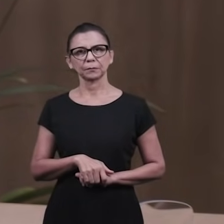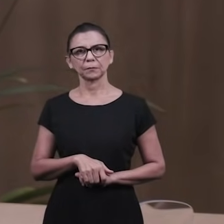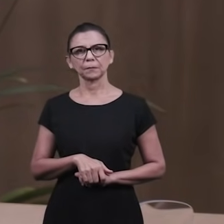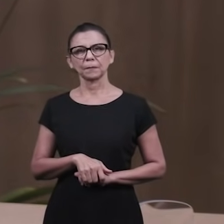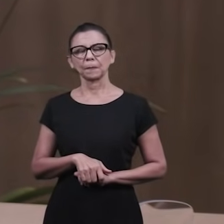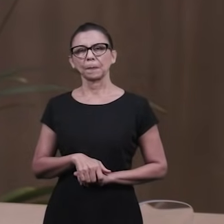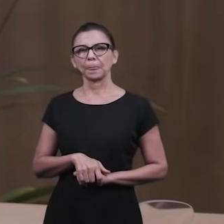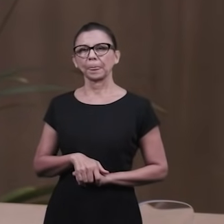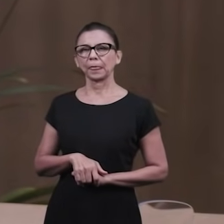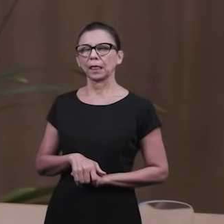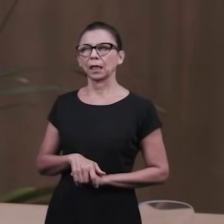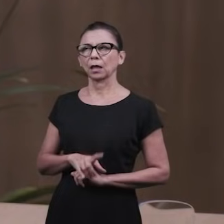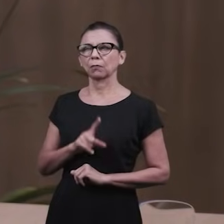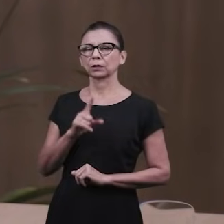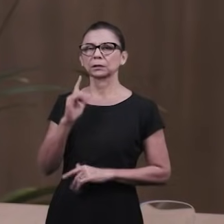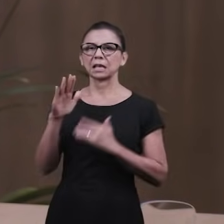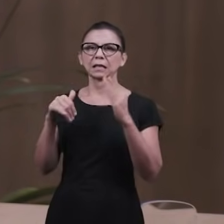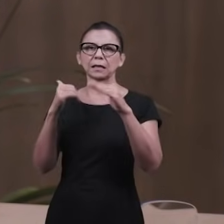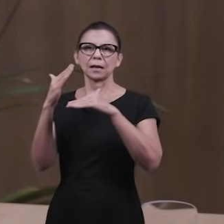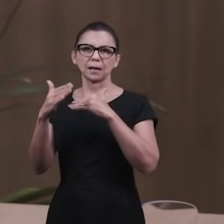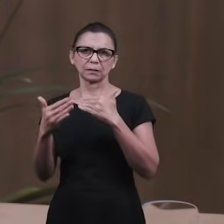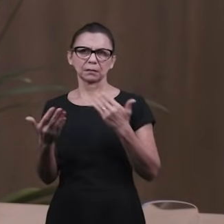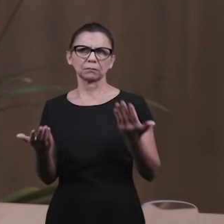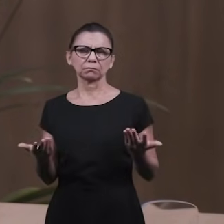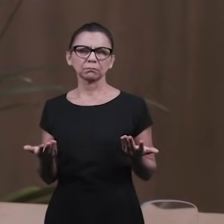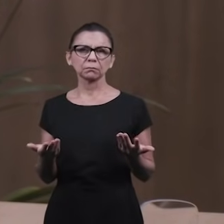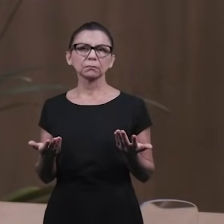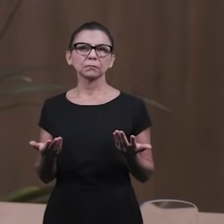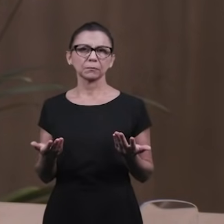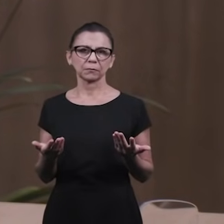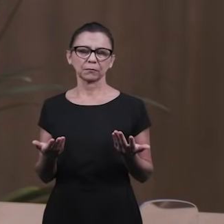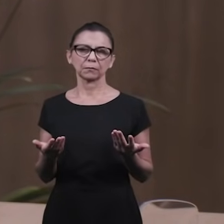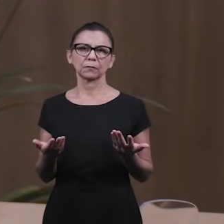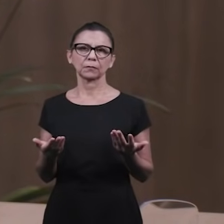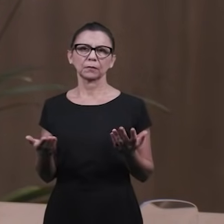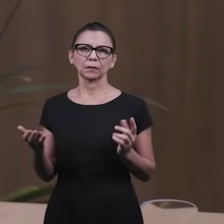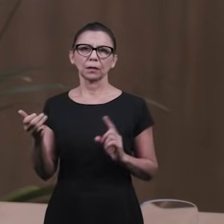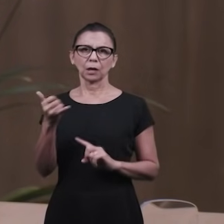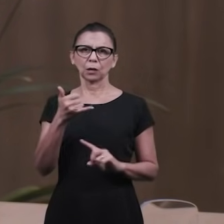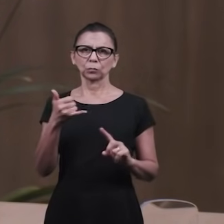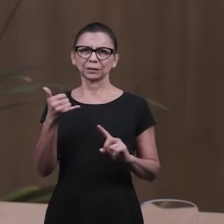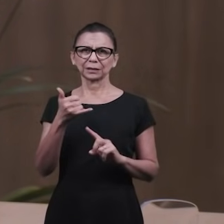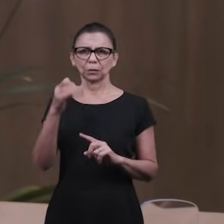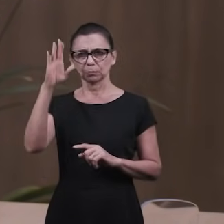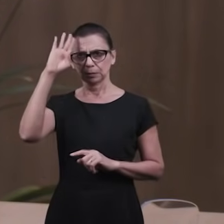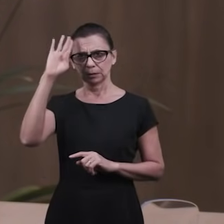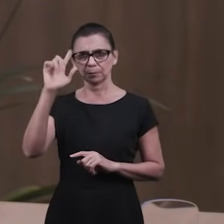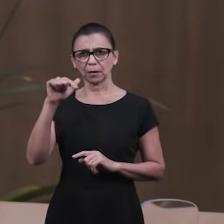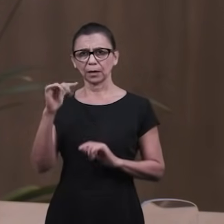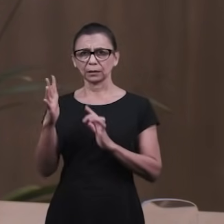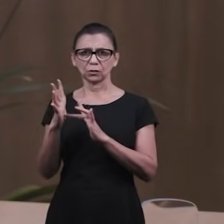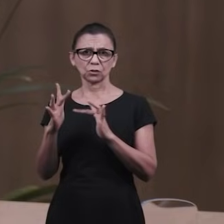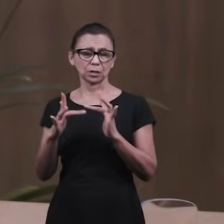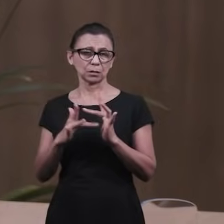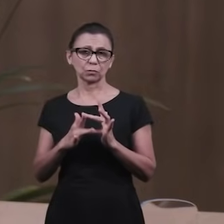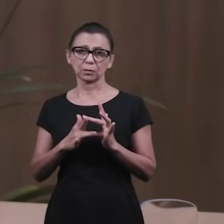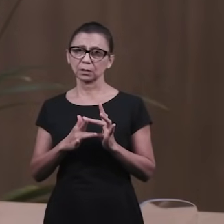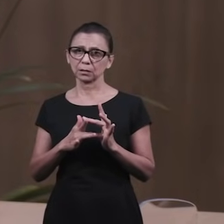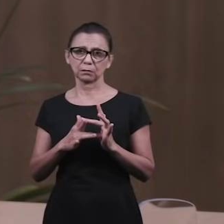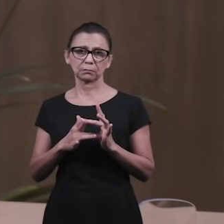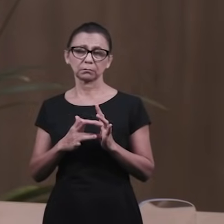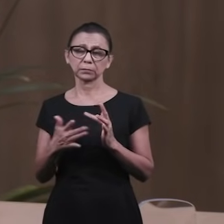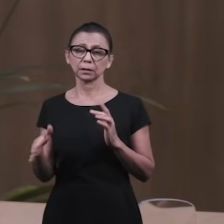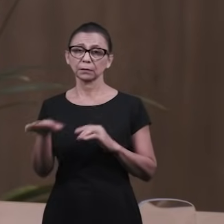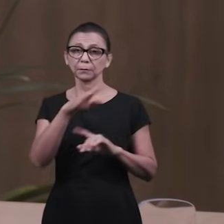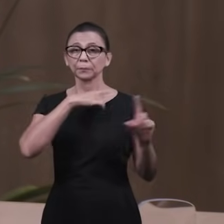ela te promove alguma coisa? A maior unção da Bíblia foi a de Jesus. Foi a